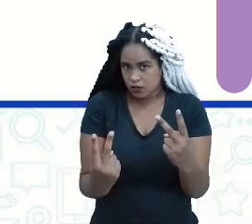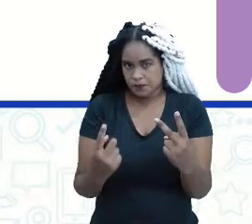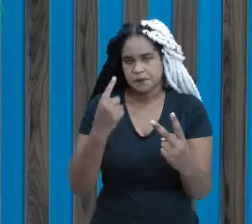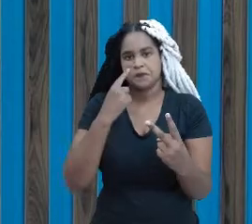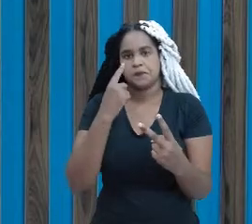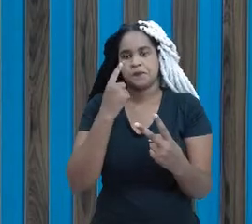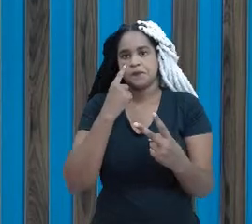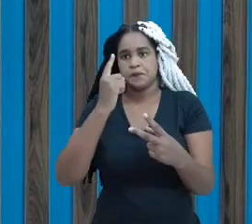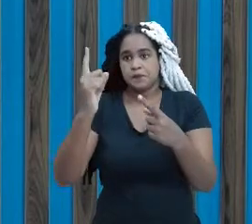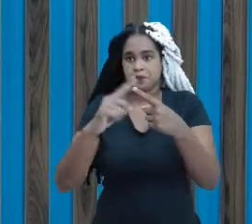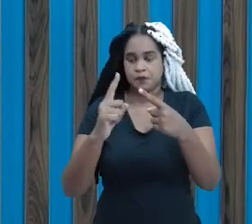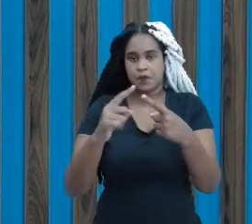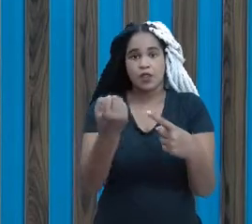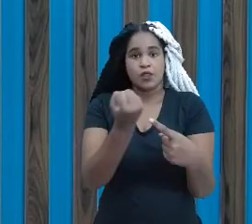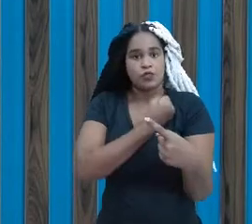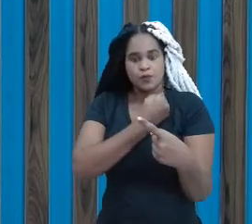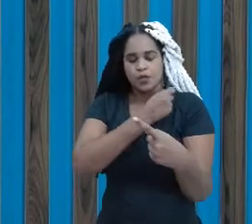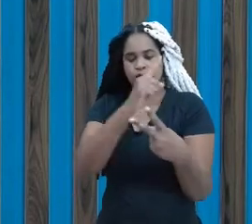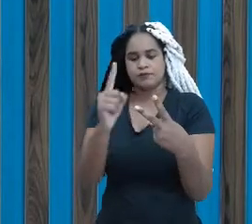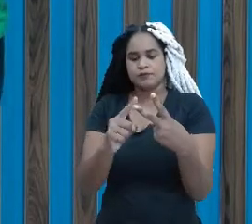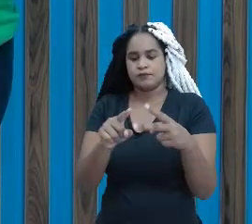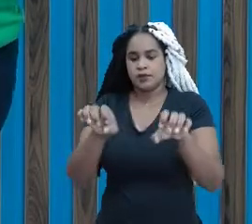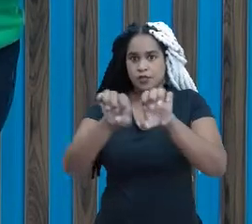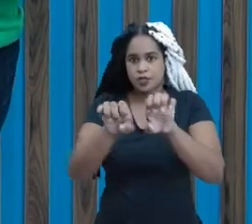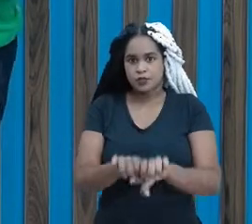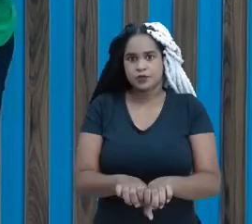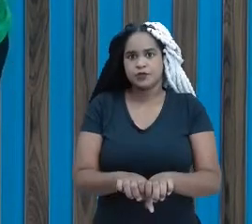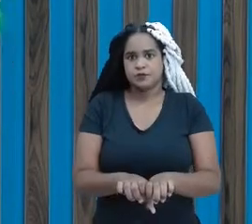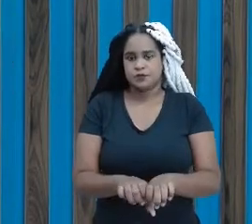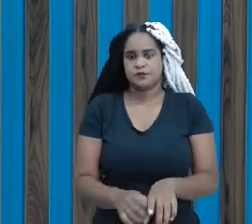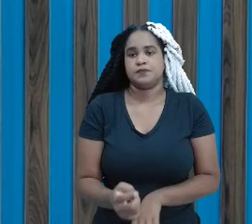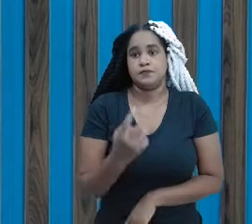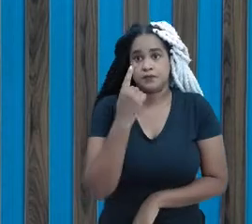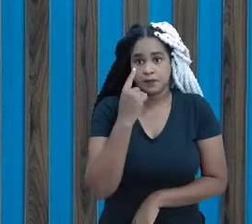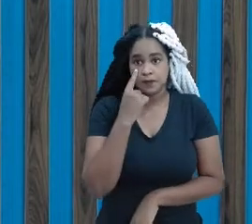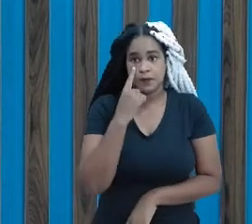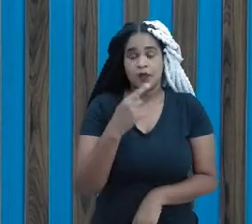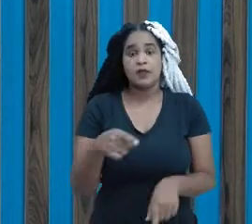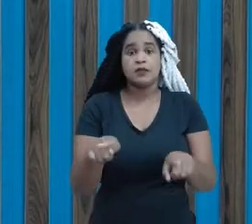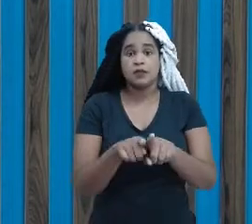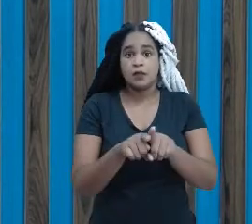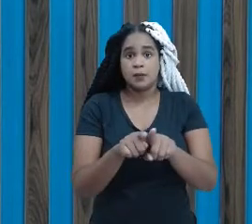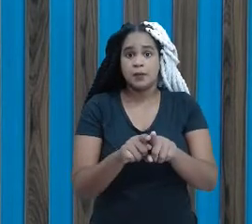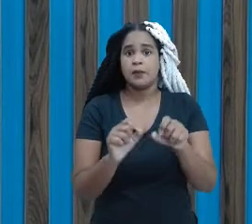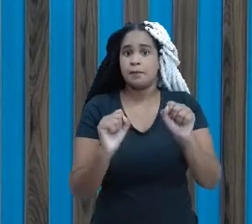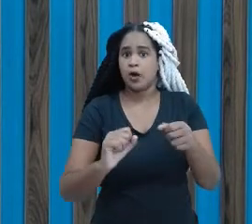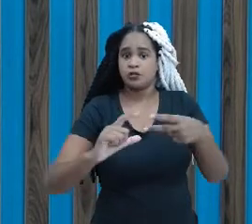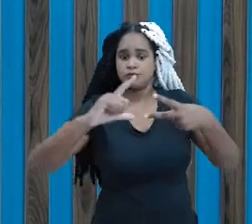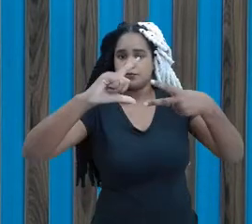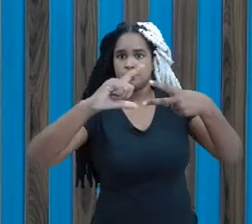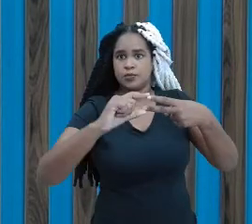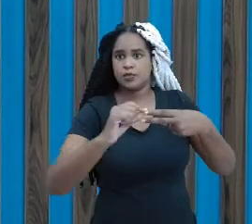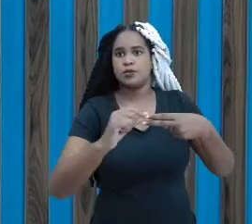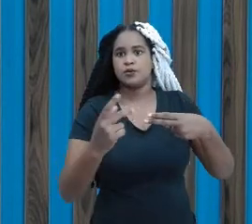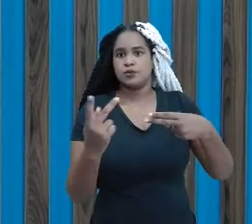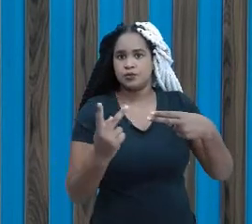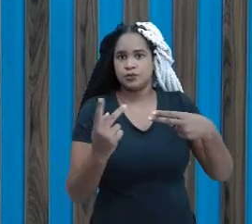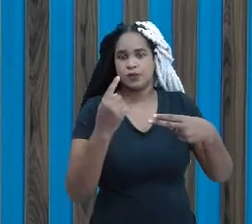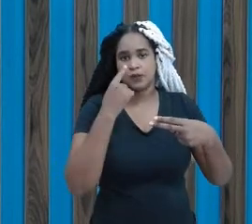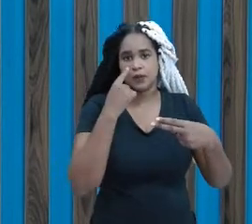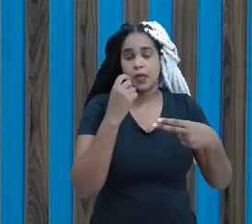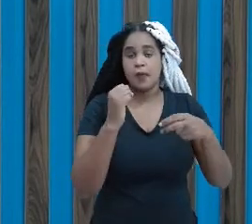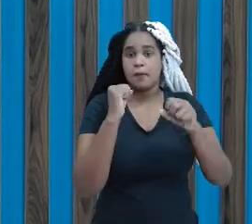diferentes, numéricas e estruturais, tá? E além de serem numéricas e estruturais, atinge, né, tanto